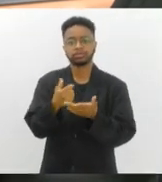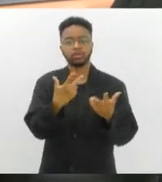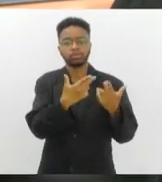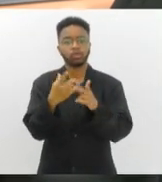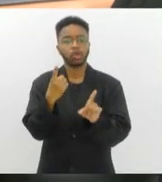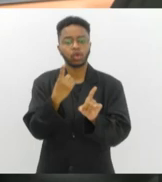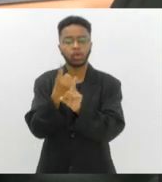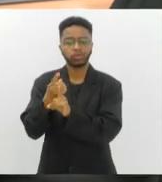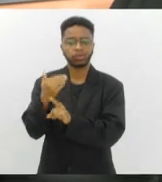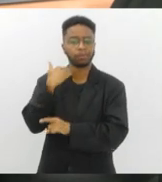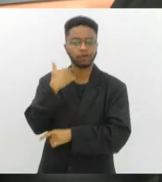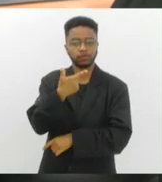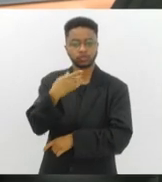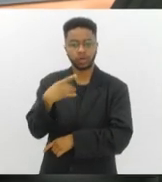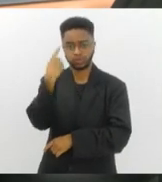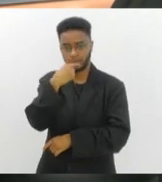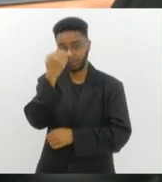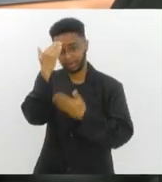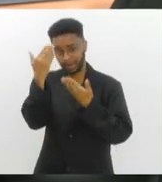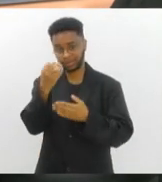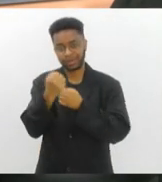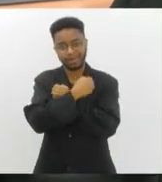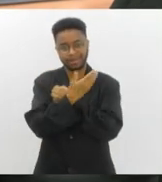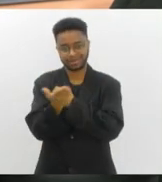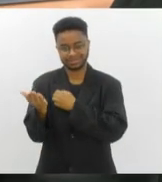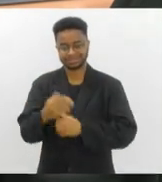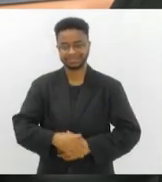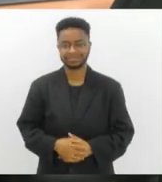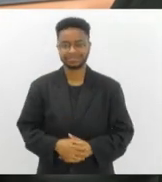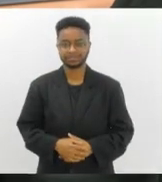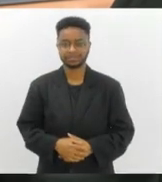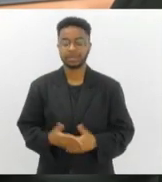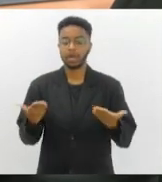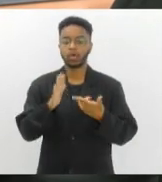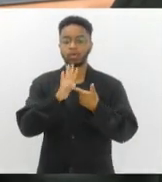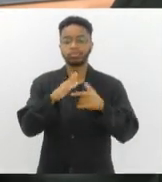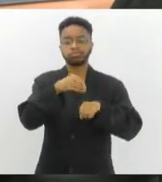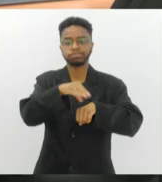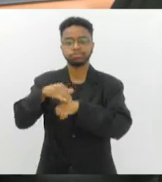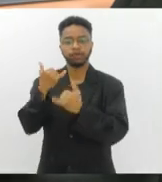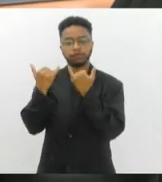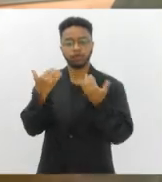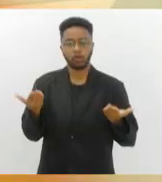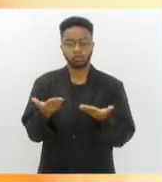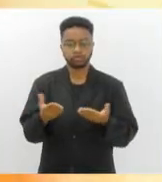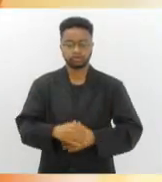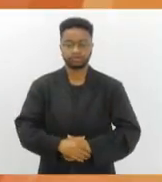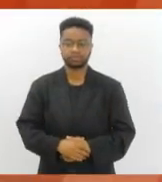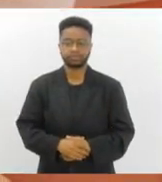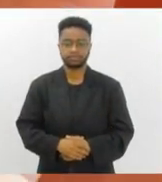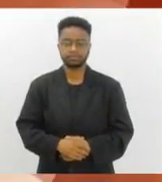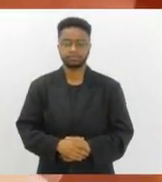Banco 24 Horas. Muito obrigado, PV. Um abraço para você. Vamos ao nosso giro de notícias de hoje.